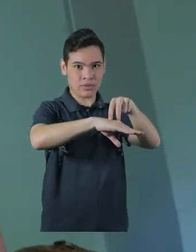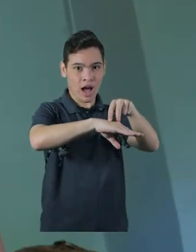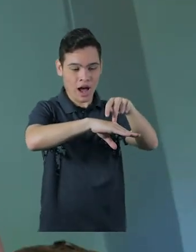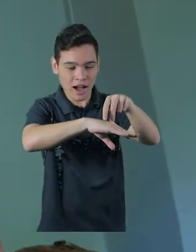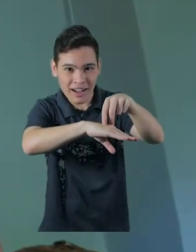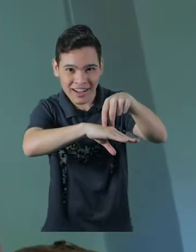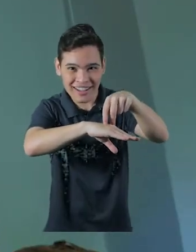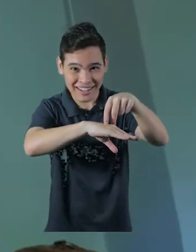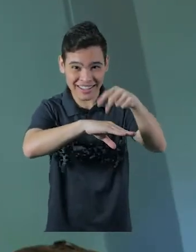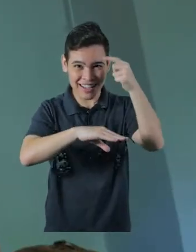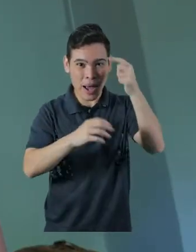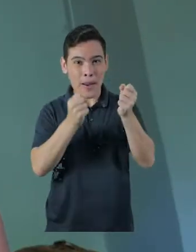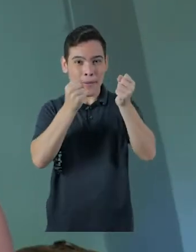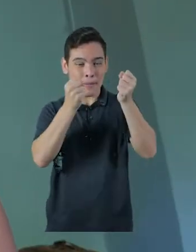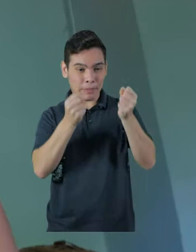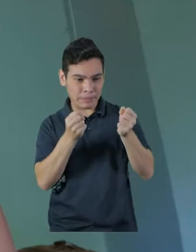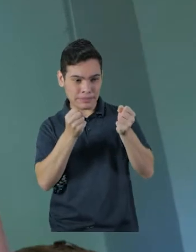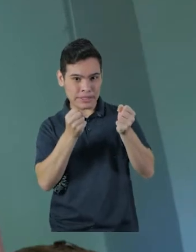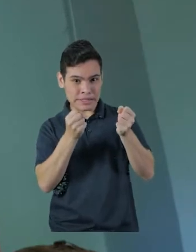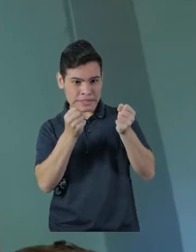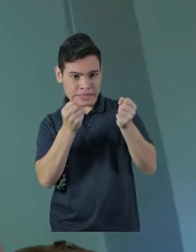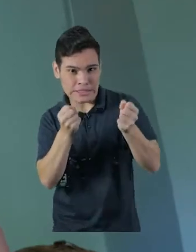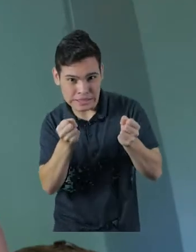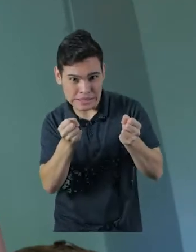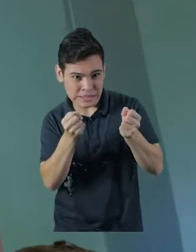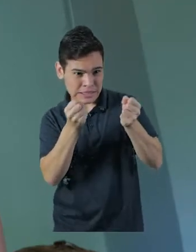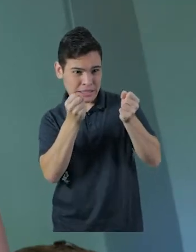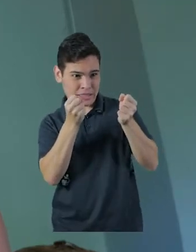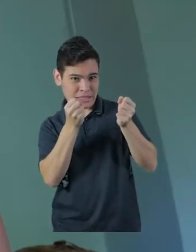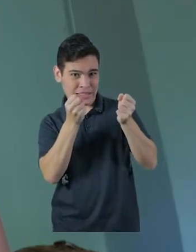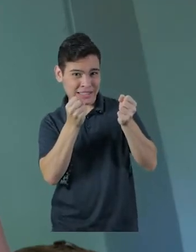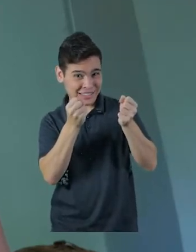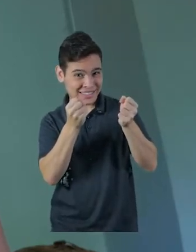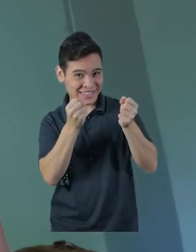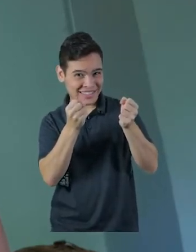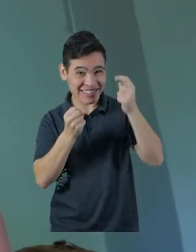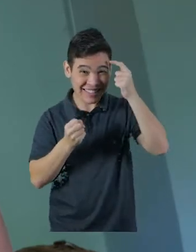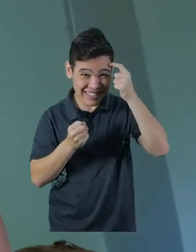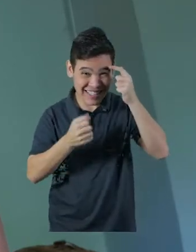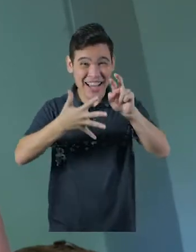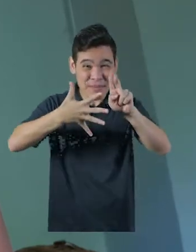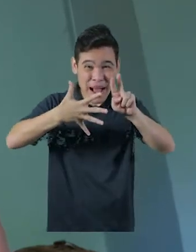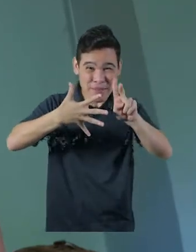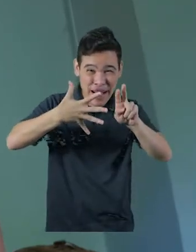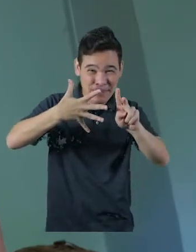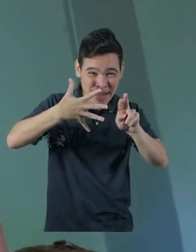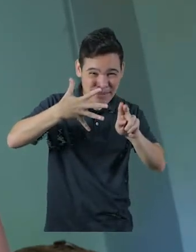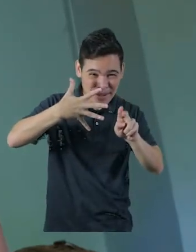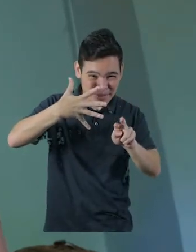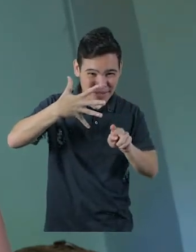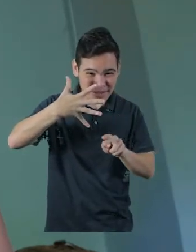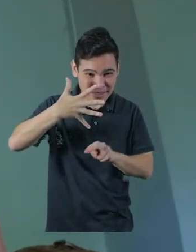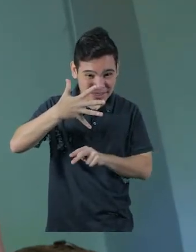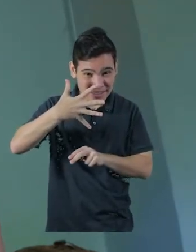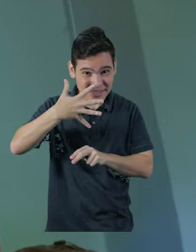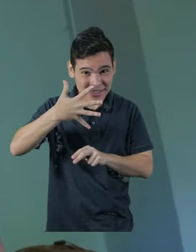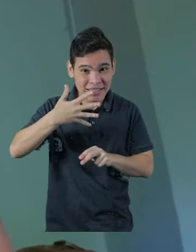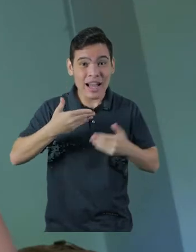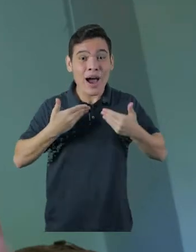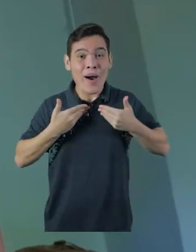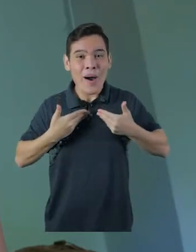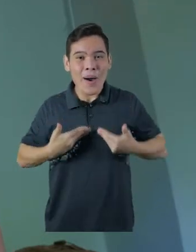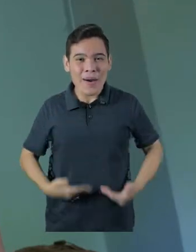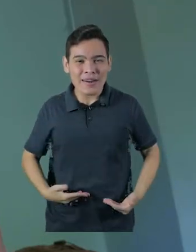cinética, o contrapeso, os equilíbrios, as alavancas, todos esses aspectos mecânicos,